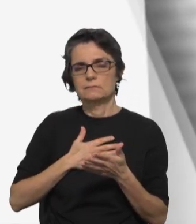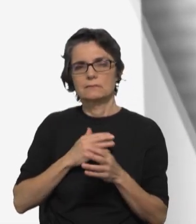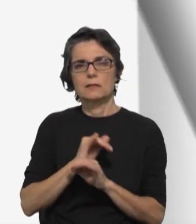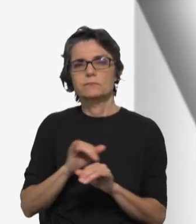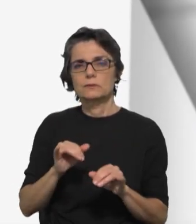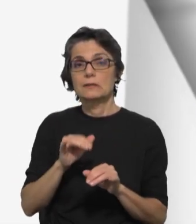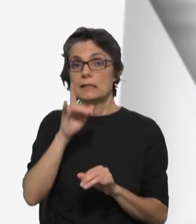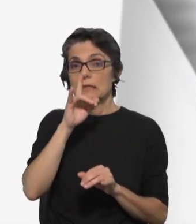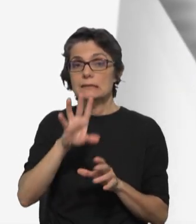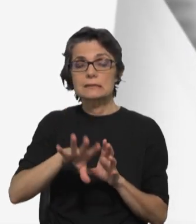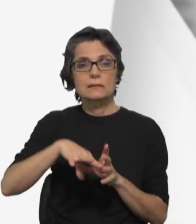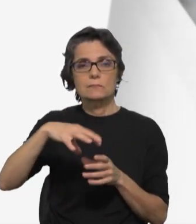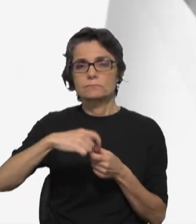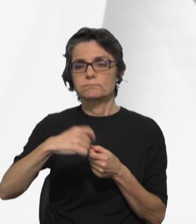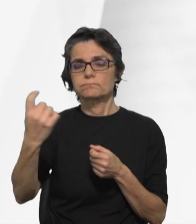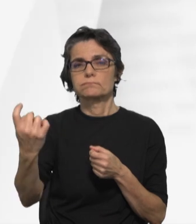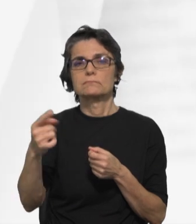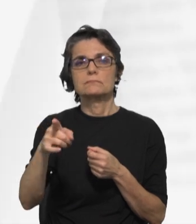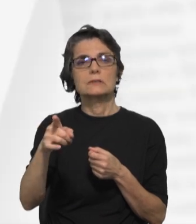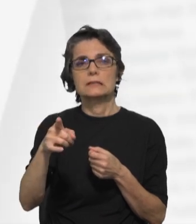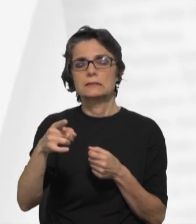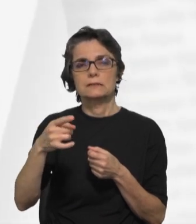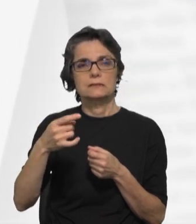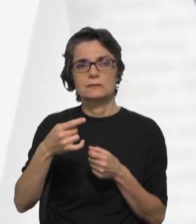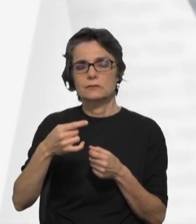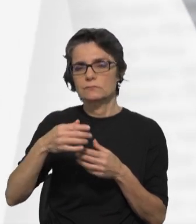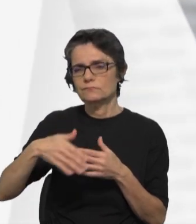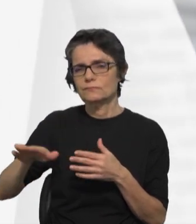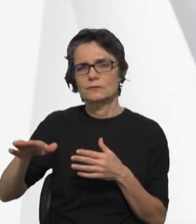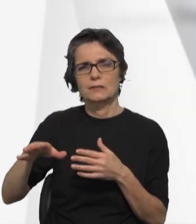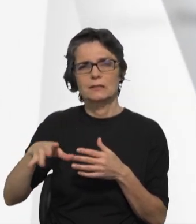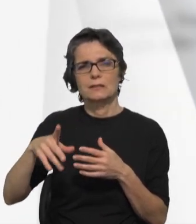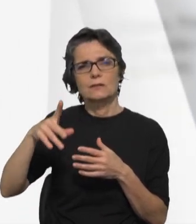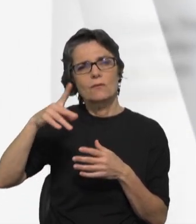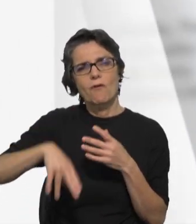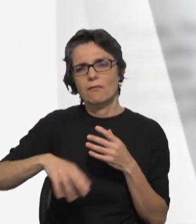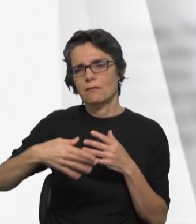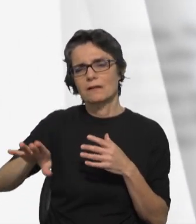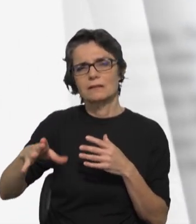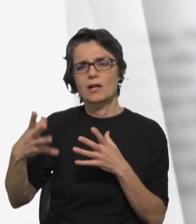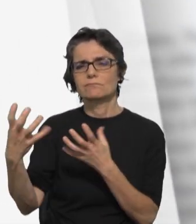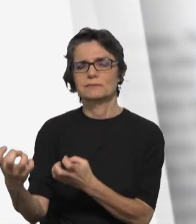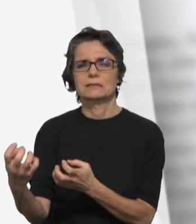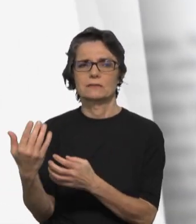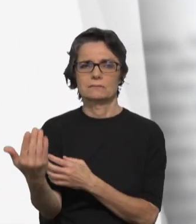não permanece em mim, será lançado fora, como o ramo, e secará.